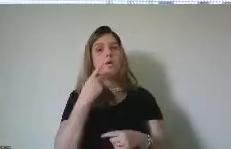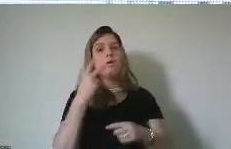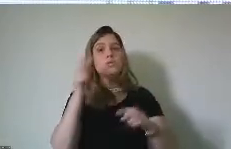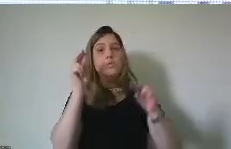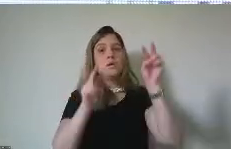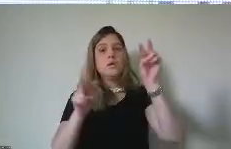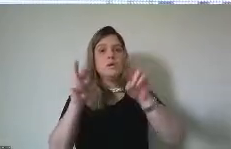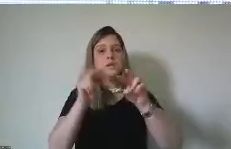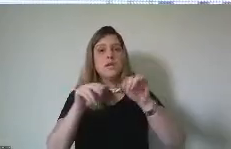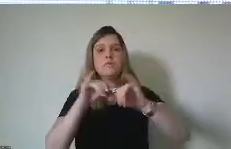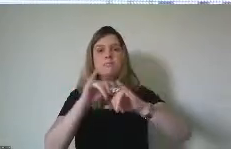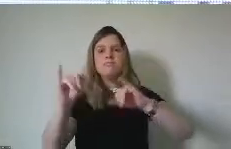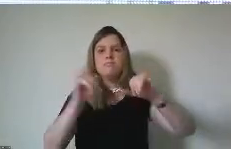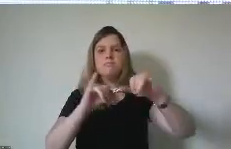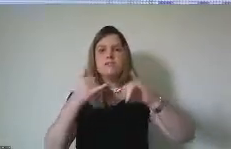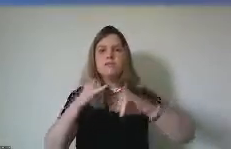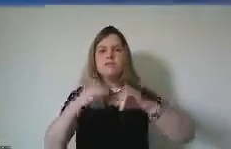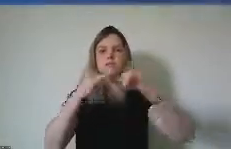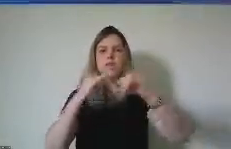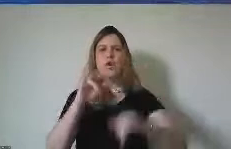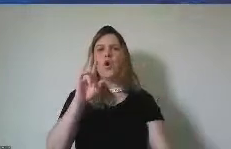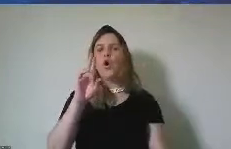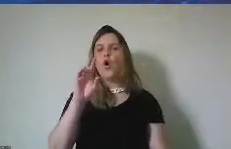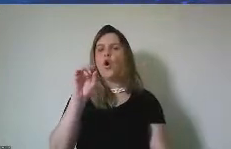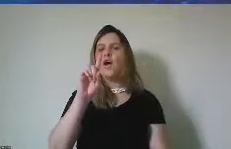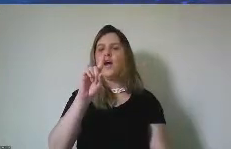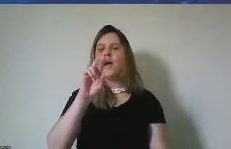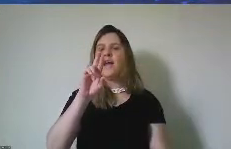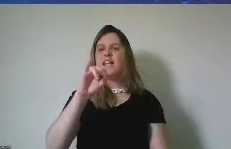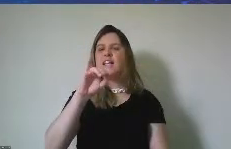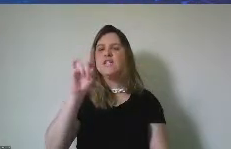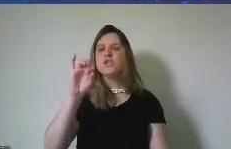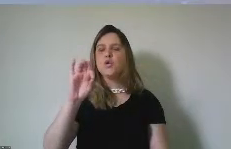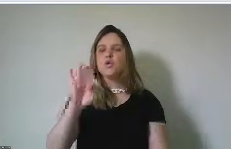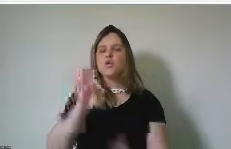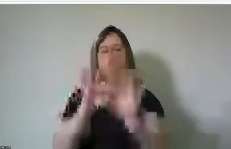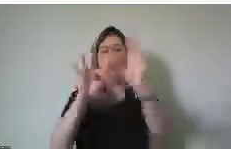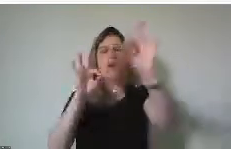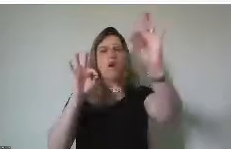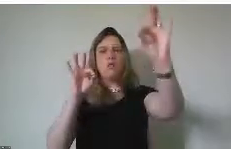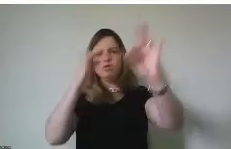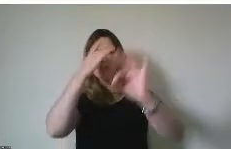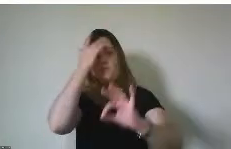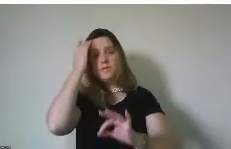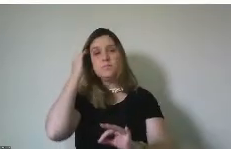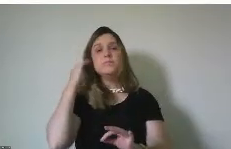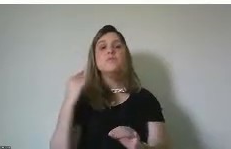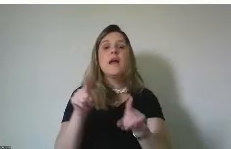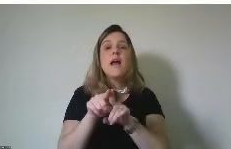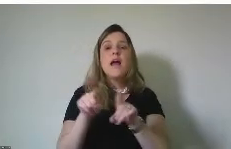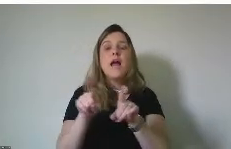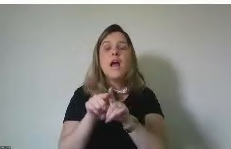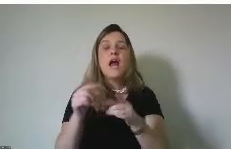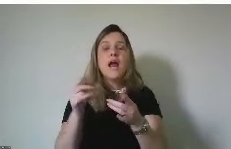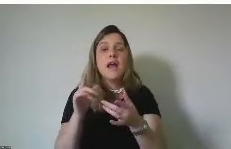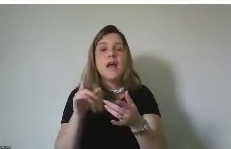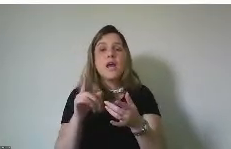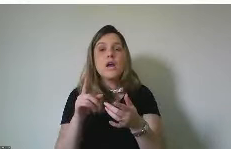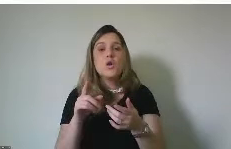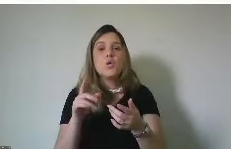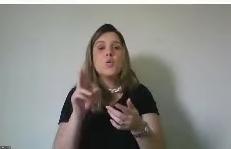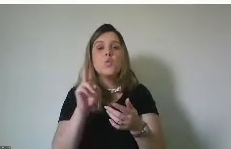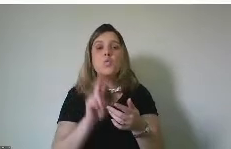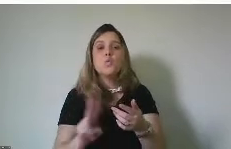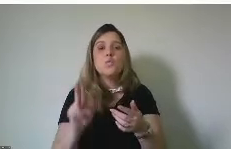energética em Horizonte muito longos e o relatório na turma de princeton olhou também uma coisa bem interessante